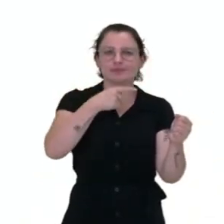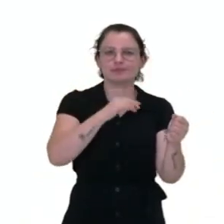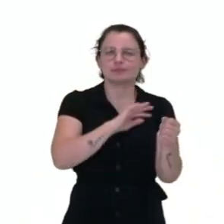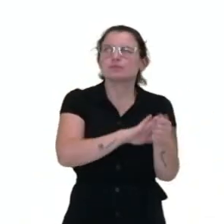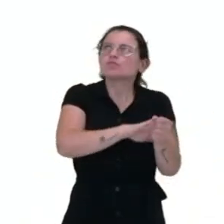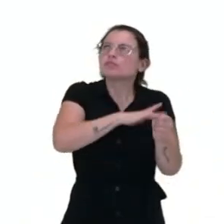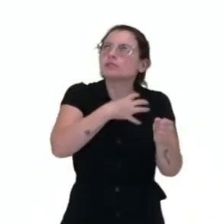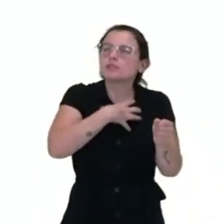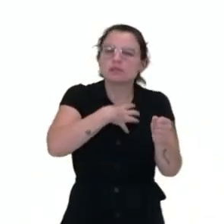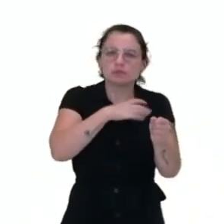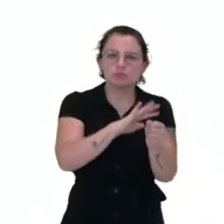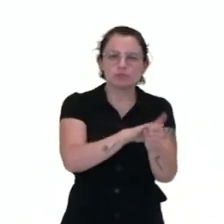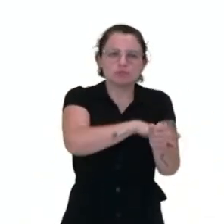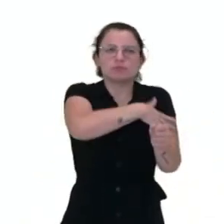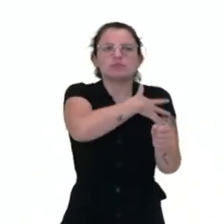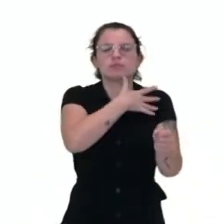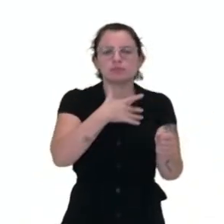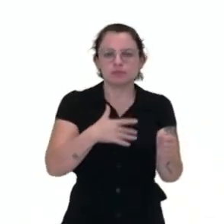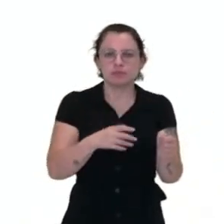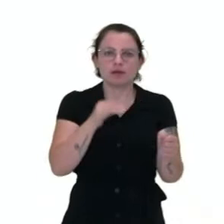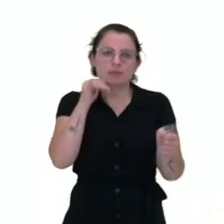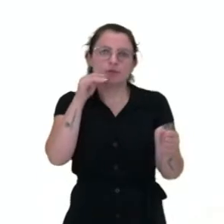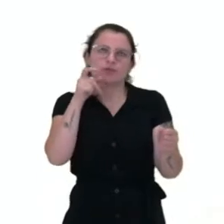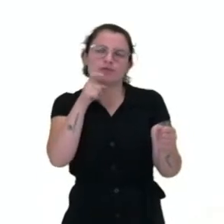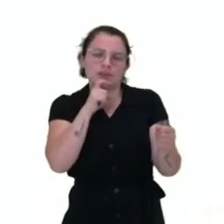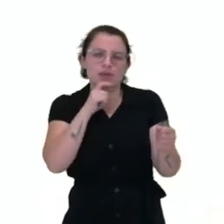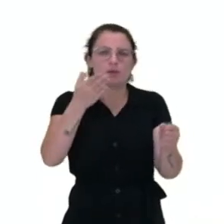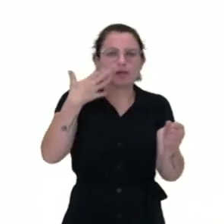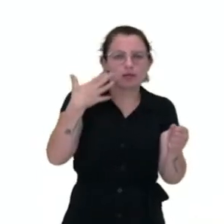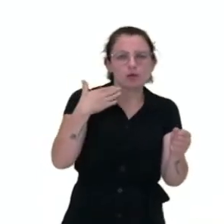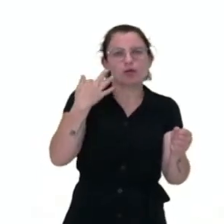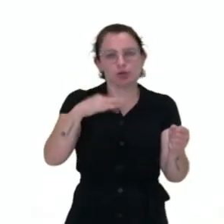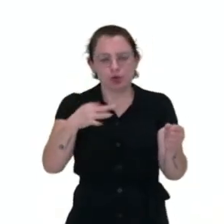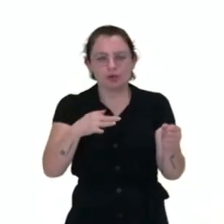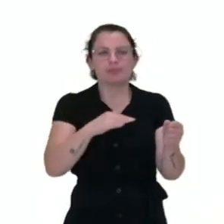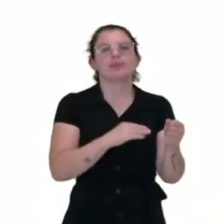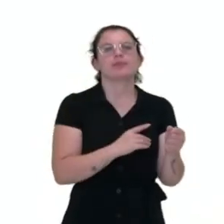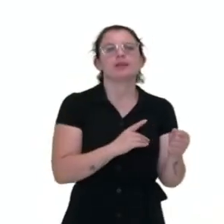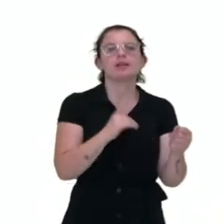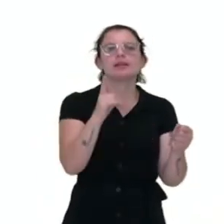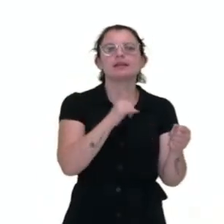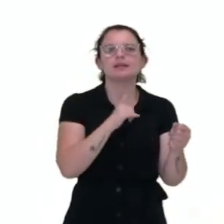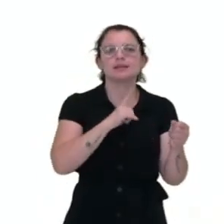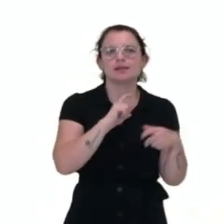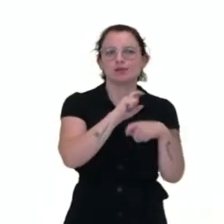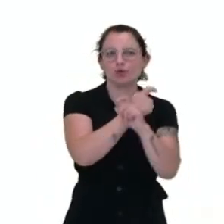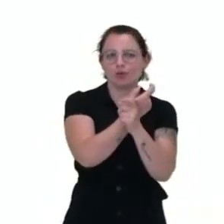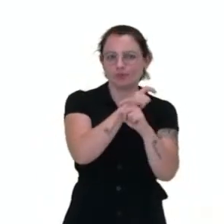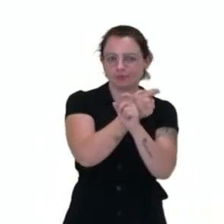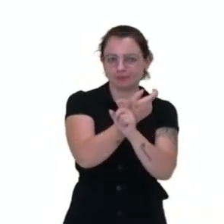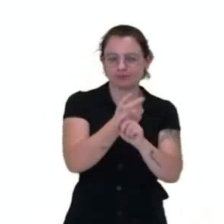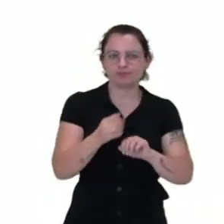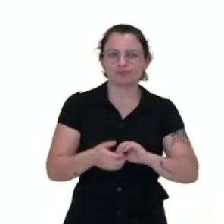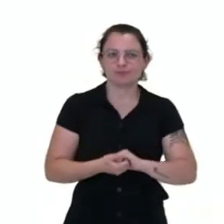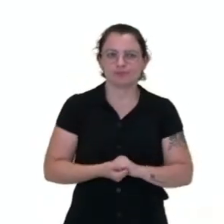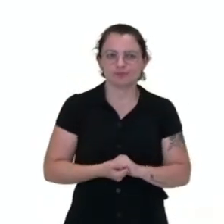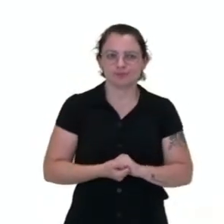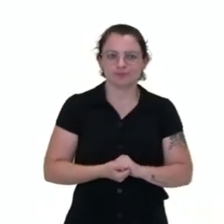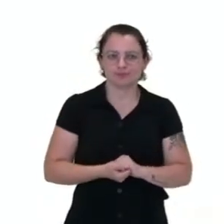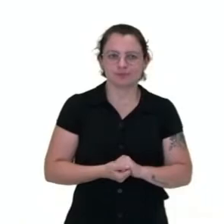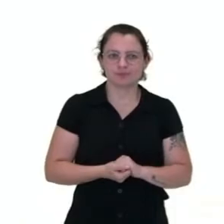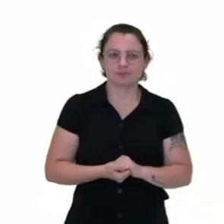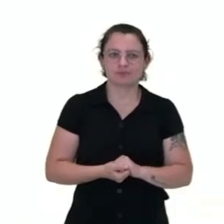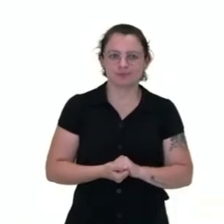encosta e leva esse estímulo de frio, calor e dor. E os tecidos conjuntivos, que nós temos